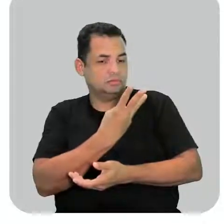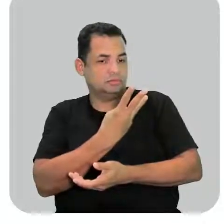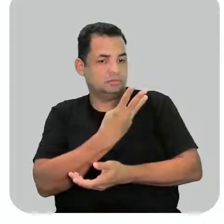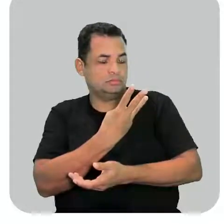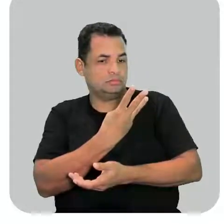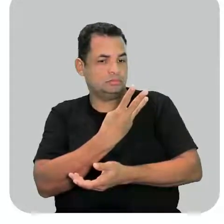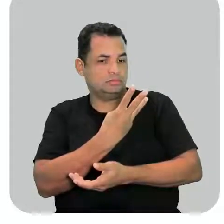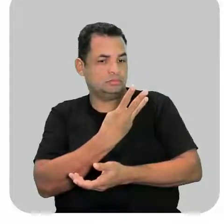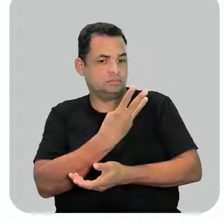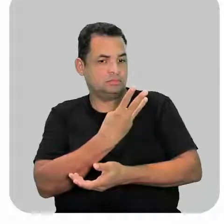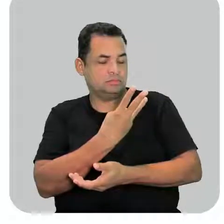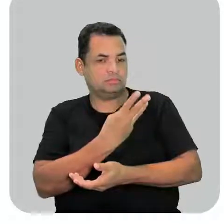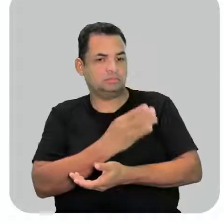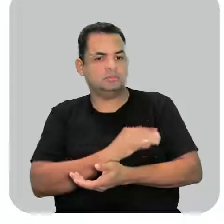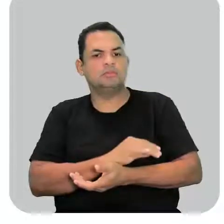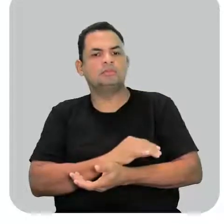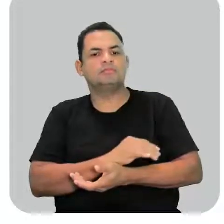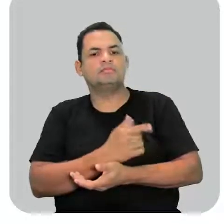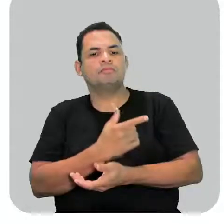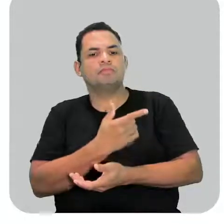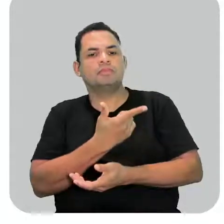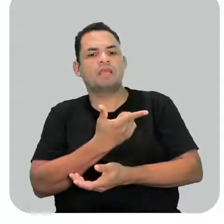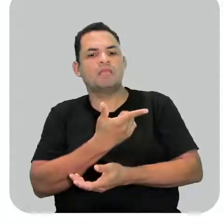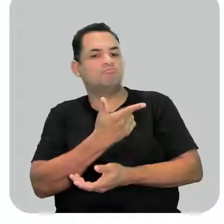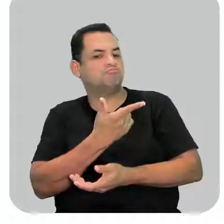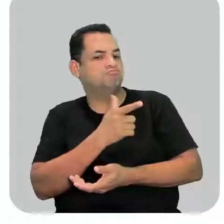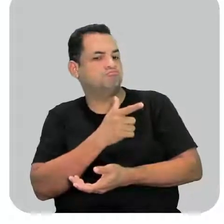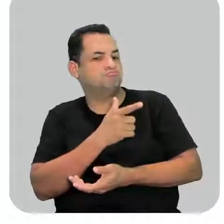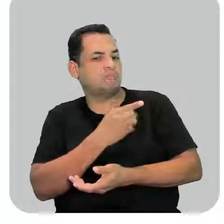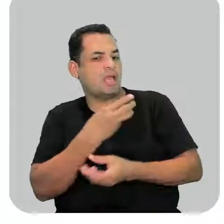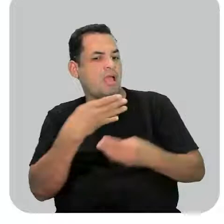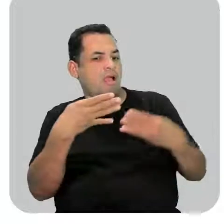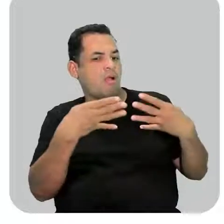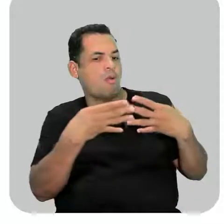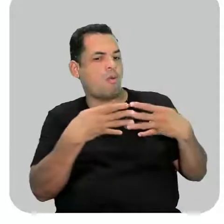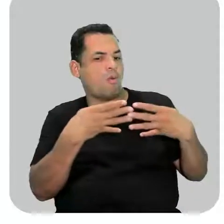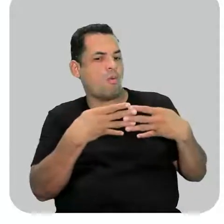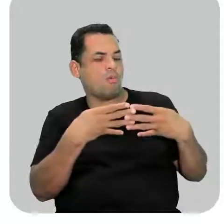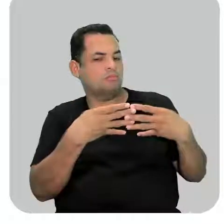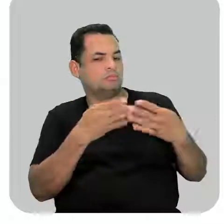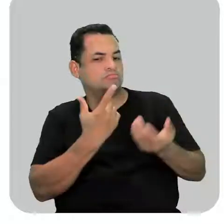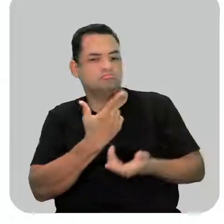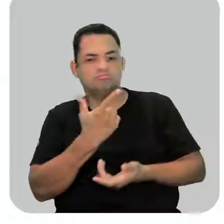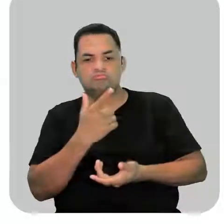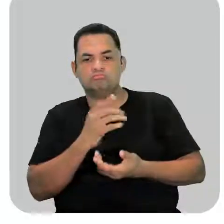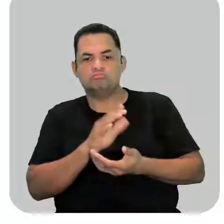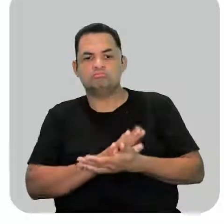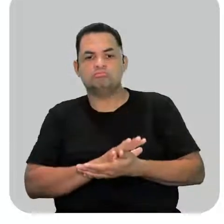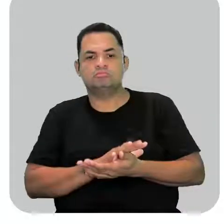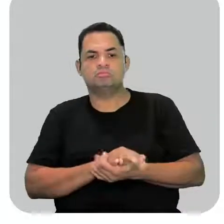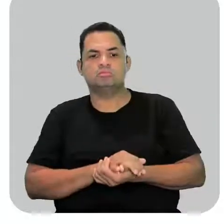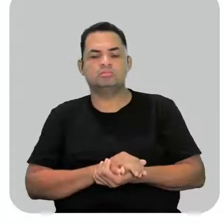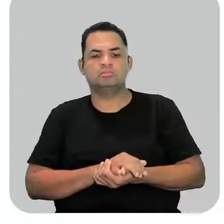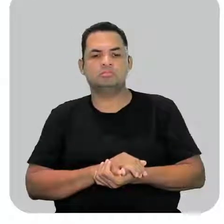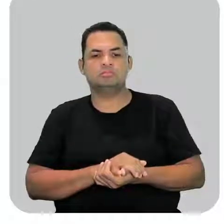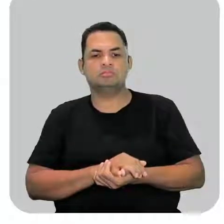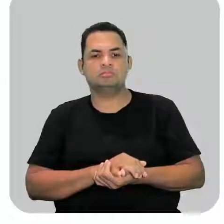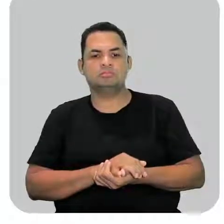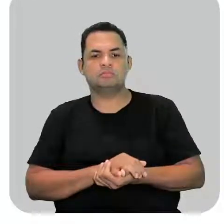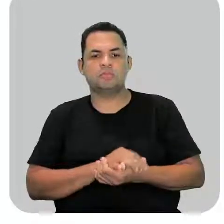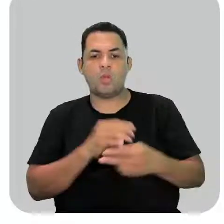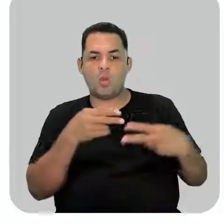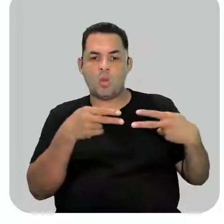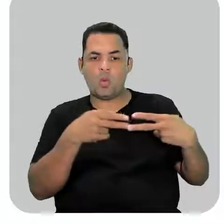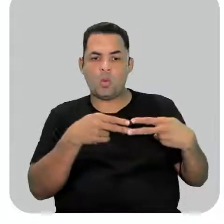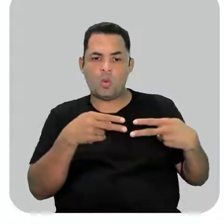que esse colega aqui não está com as 4 ligações e nem esse da frente. Então, vai ter que fazer o quê? Uma